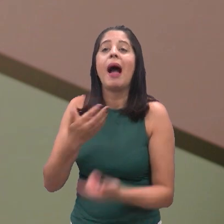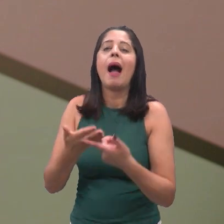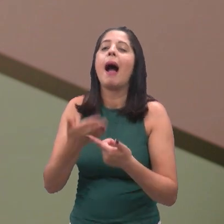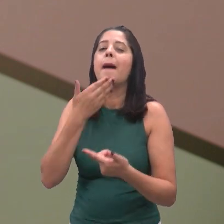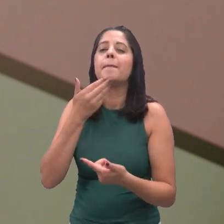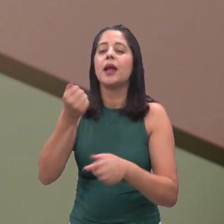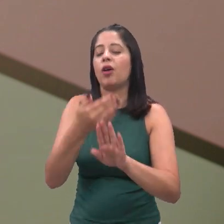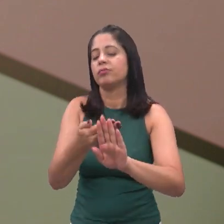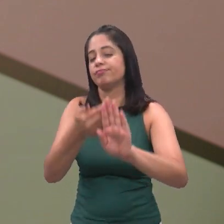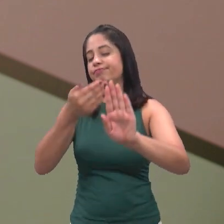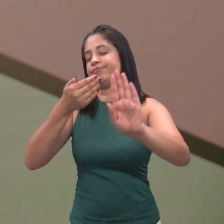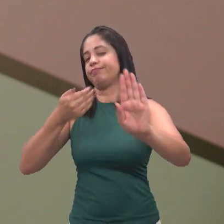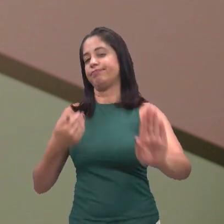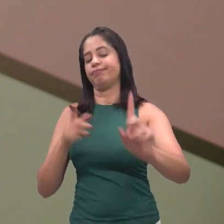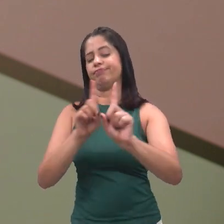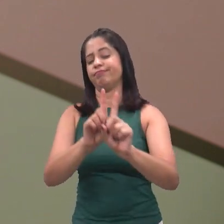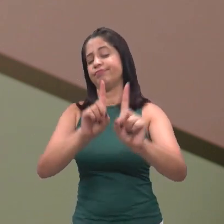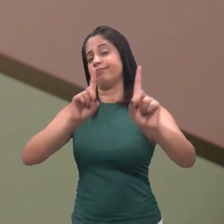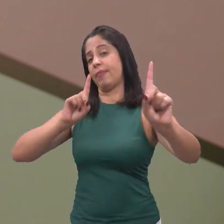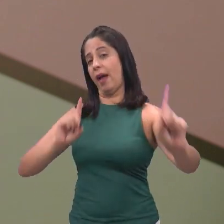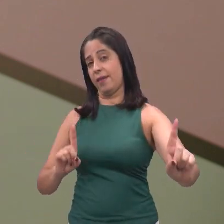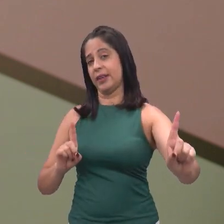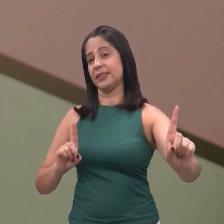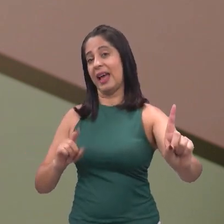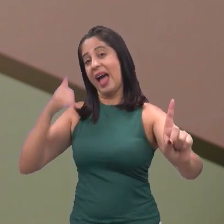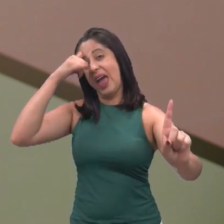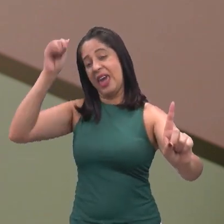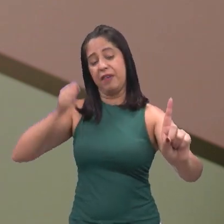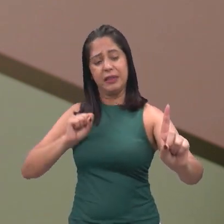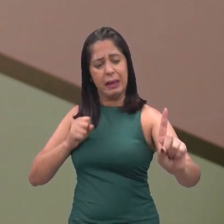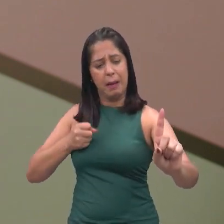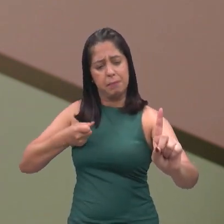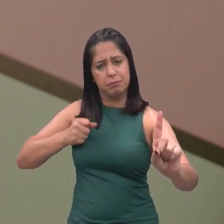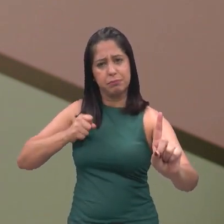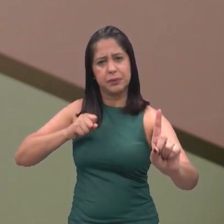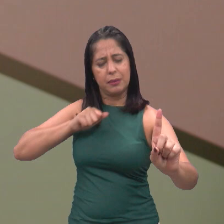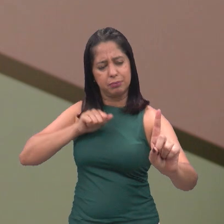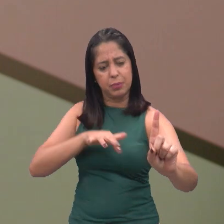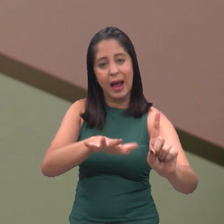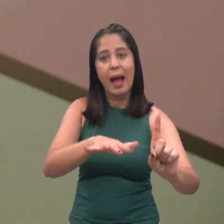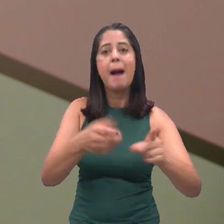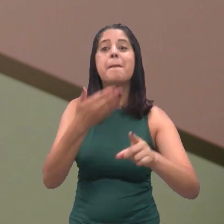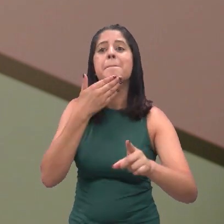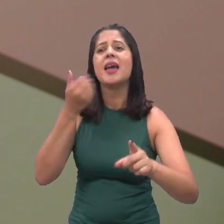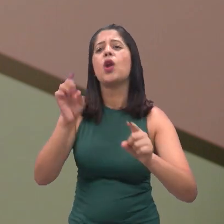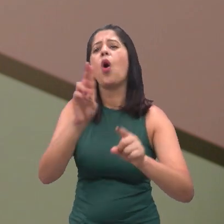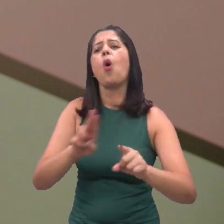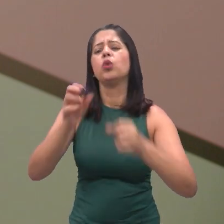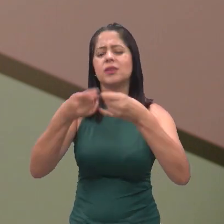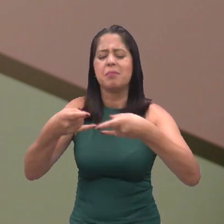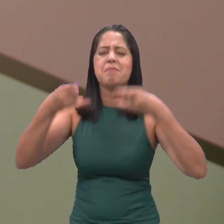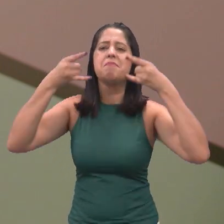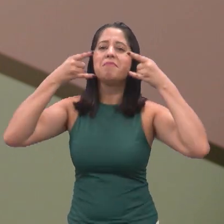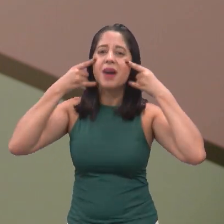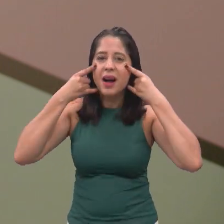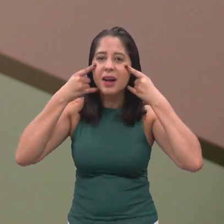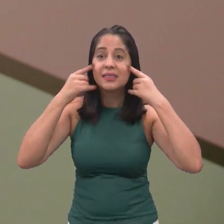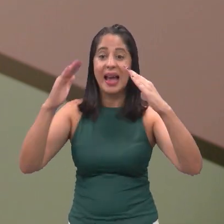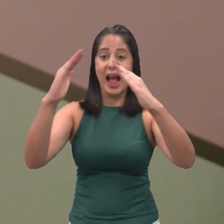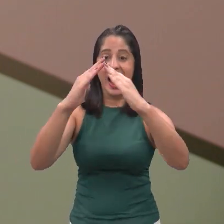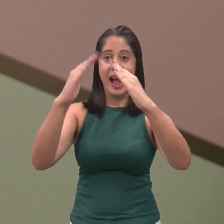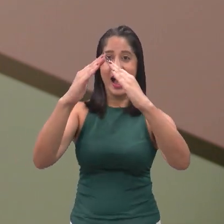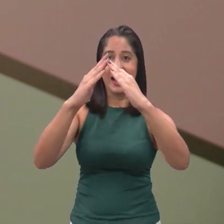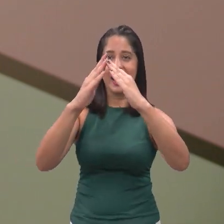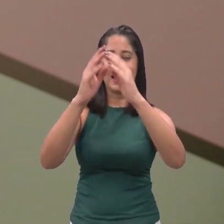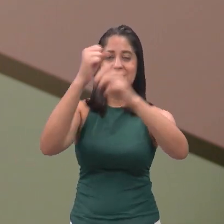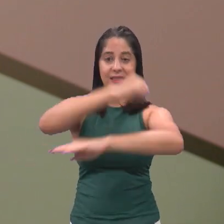pessoa que corre mais risco de ter uma doença mais grave, já coloca uma máscara, deixa a casa bem aberta, bem arejada. Lembrando que